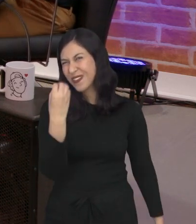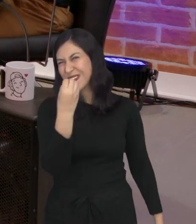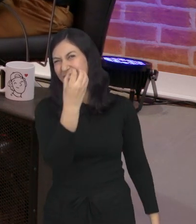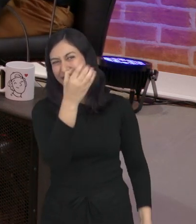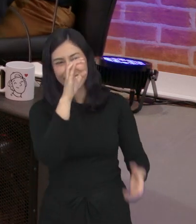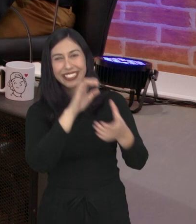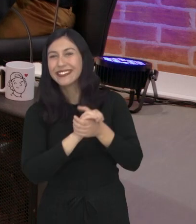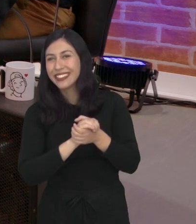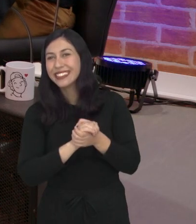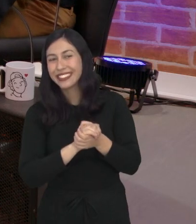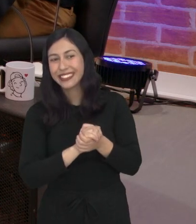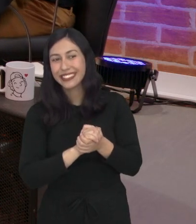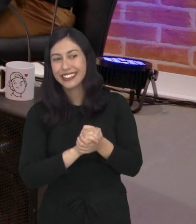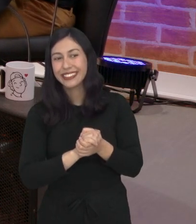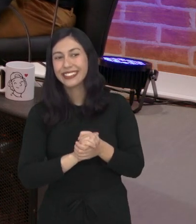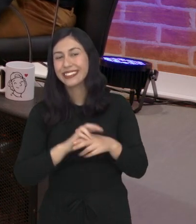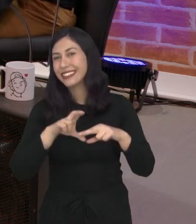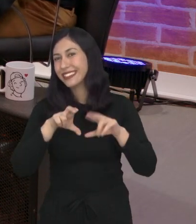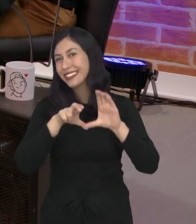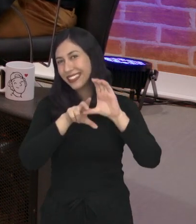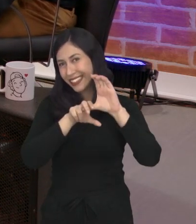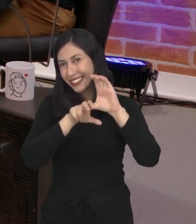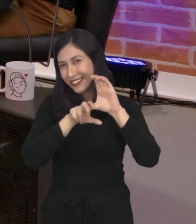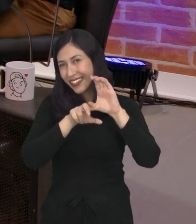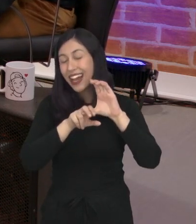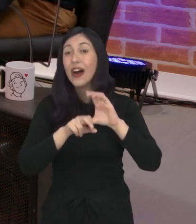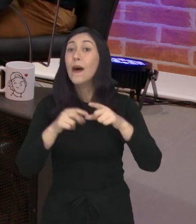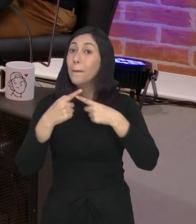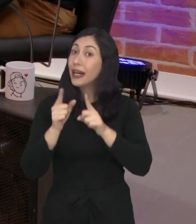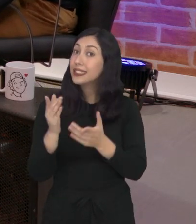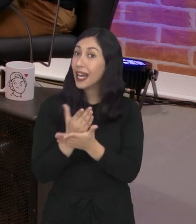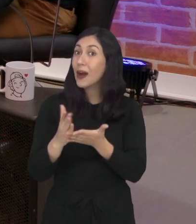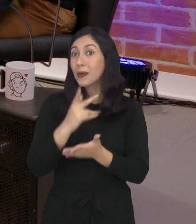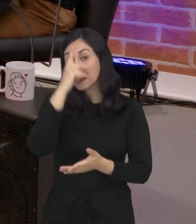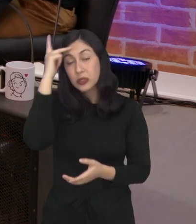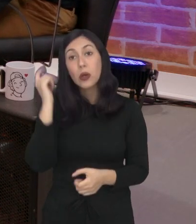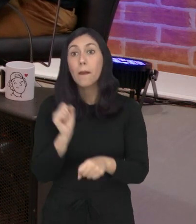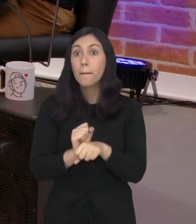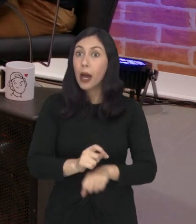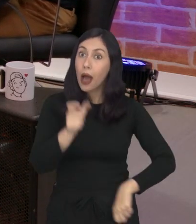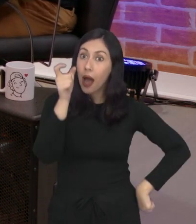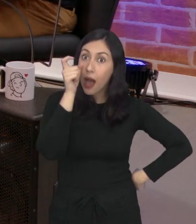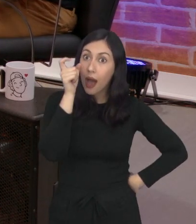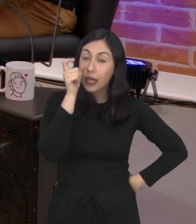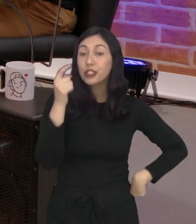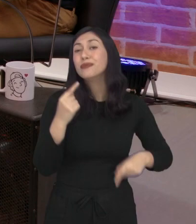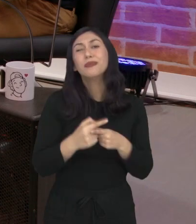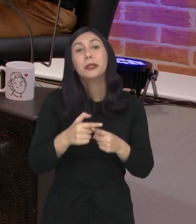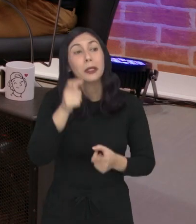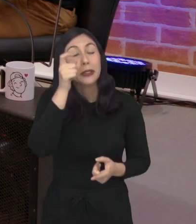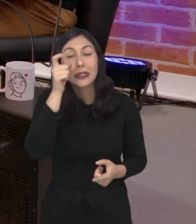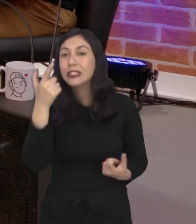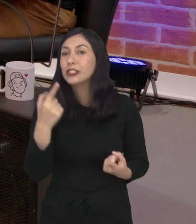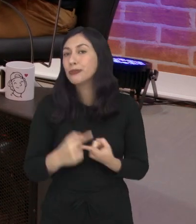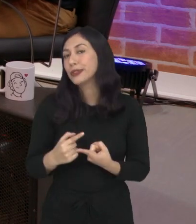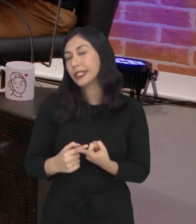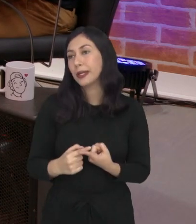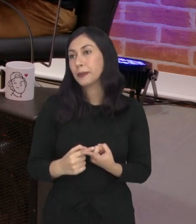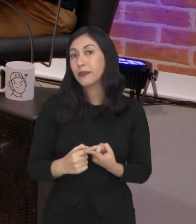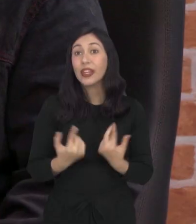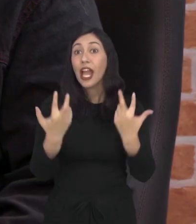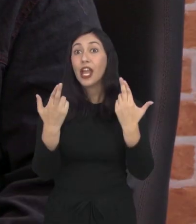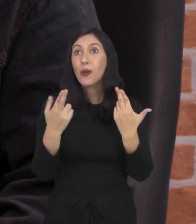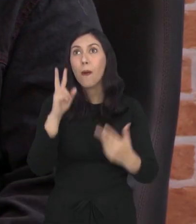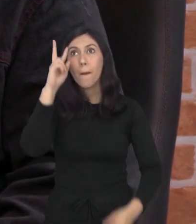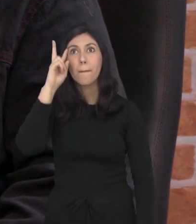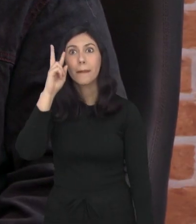toda sexta-feira à noite, quando a gente para jogar, sempre tem ali a galera que para assistir. É bastante gente, o pessoal realmente fica. Por quê? Porque para as pessoas que estão assistindo, é uma história